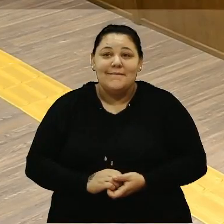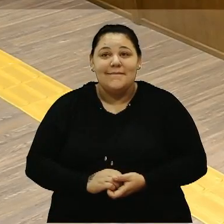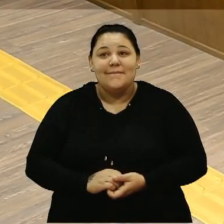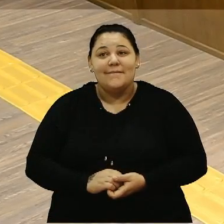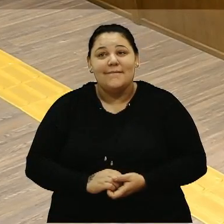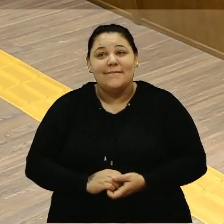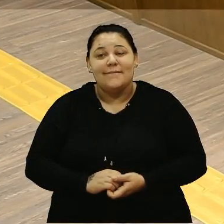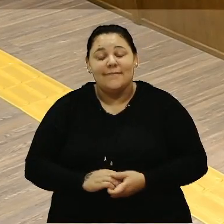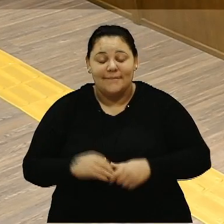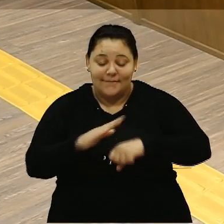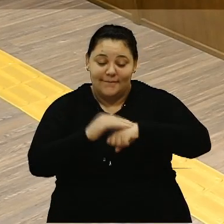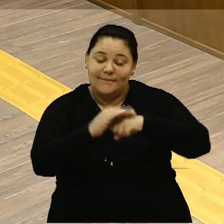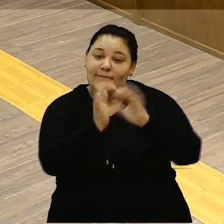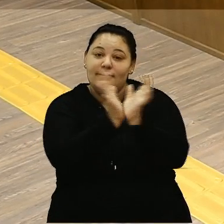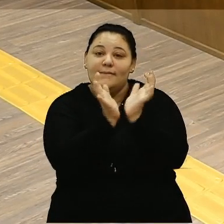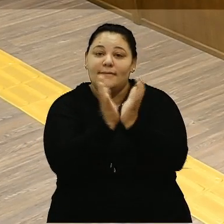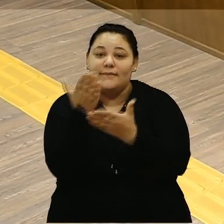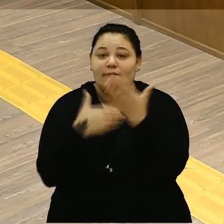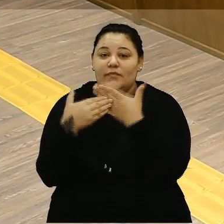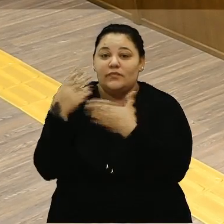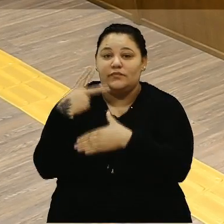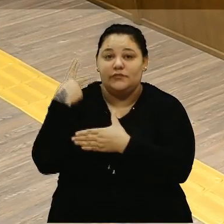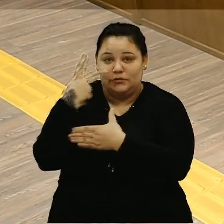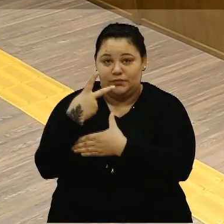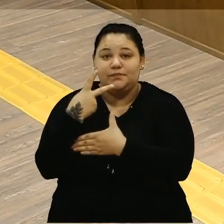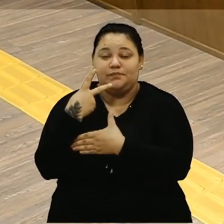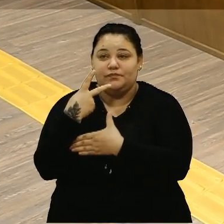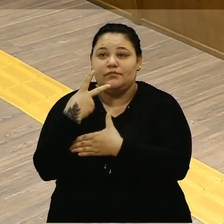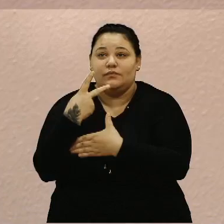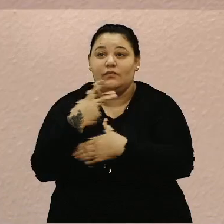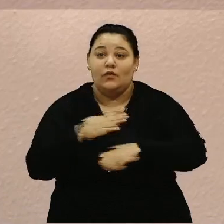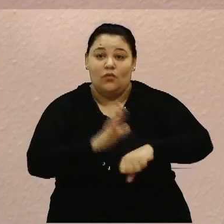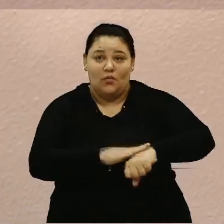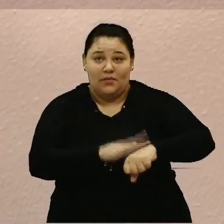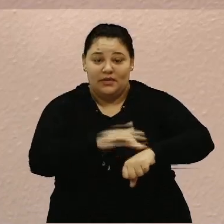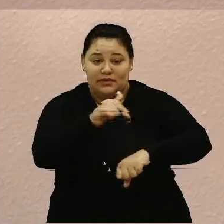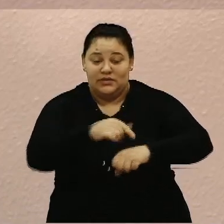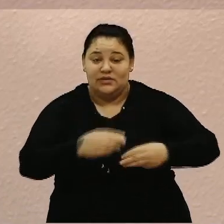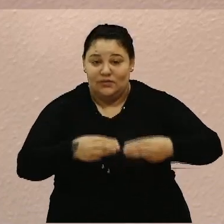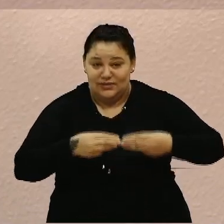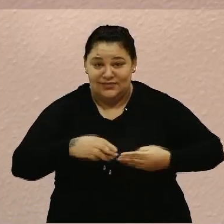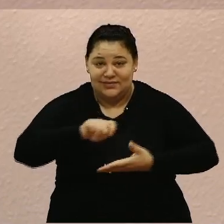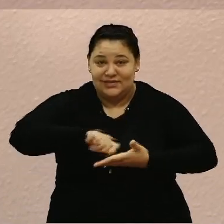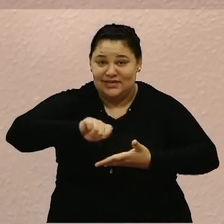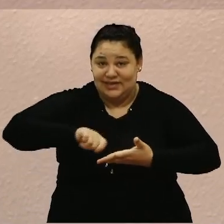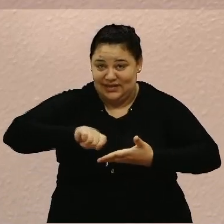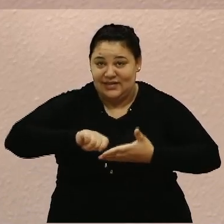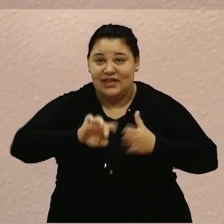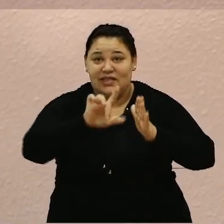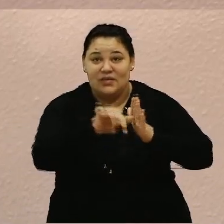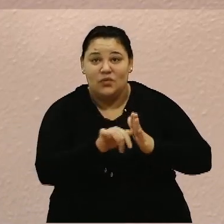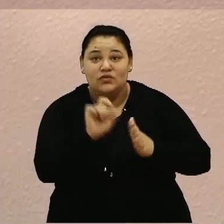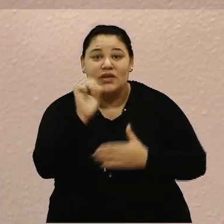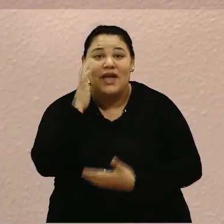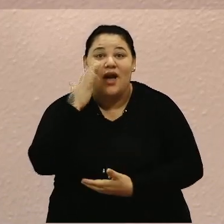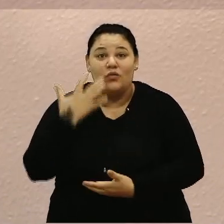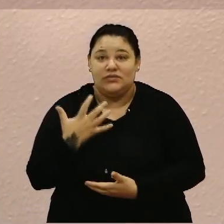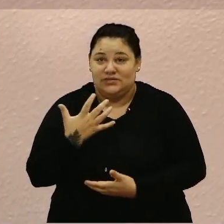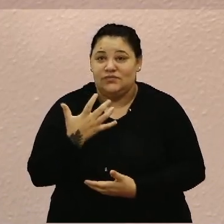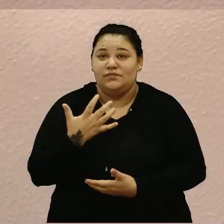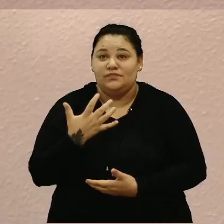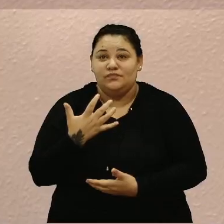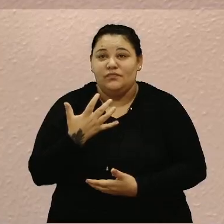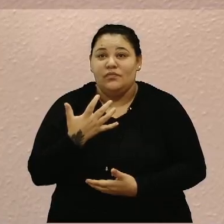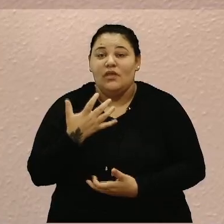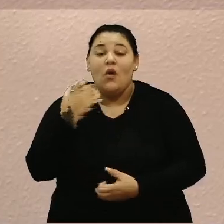nobres colegas vereadores e vereadoras, quando essa moção ela foi escrita logo após a ocorrência do episódio.